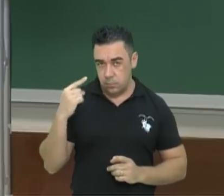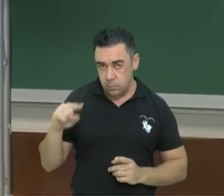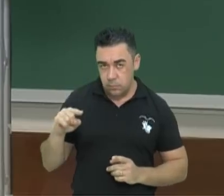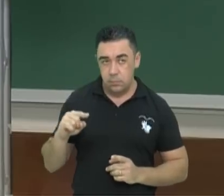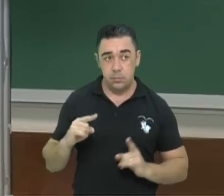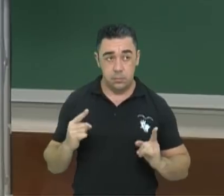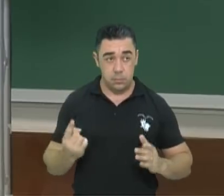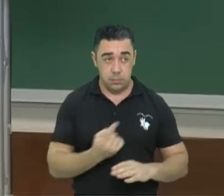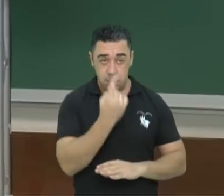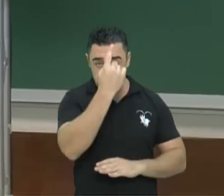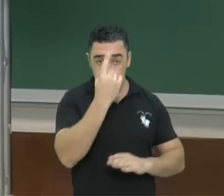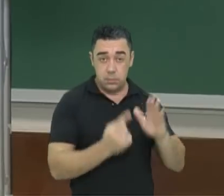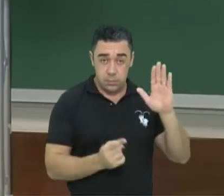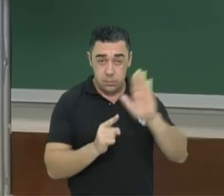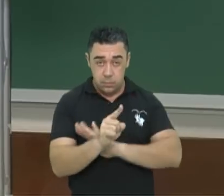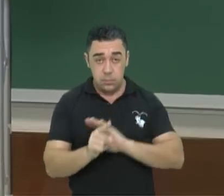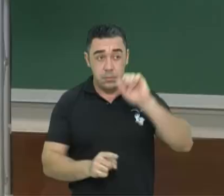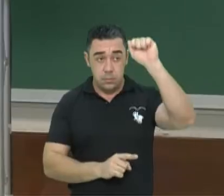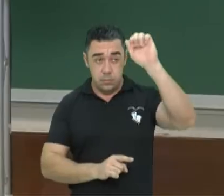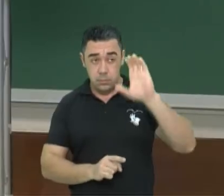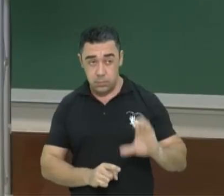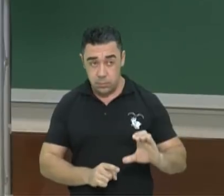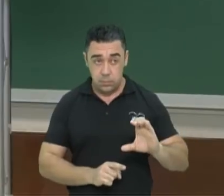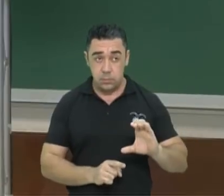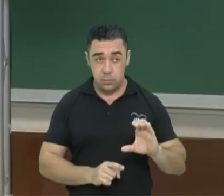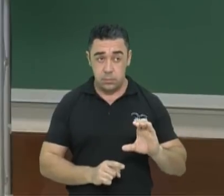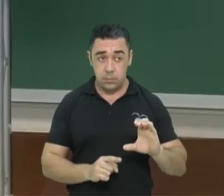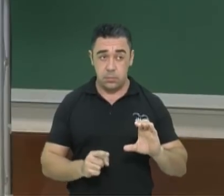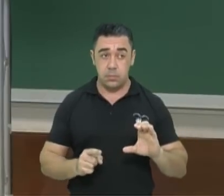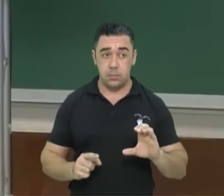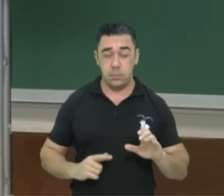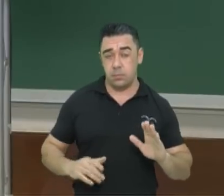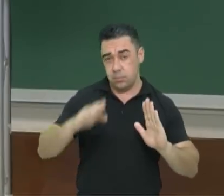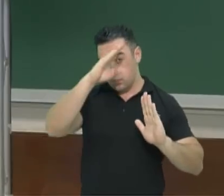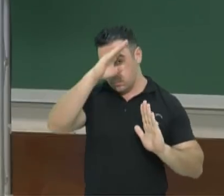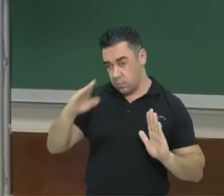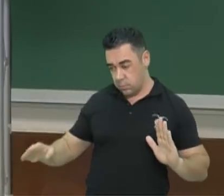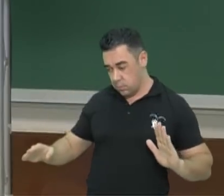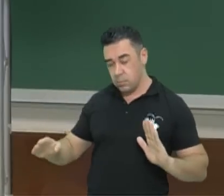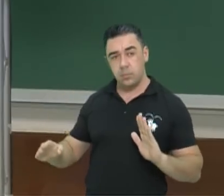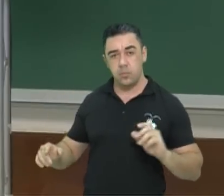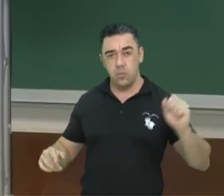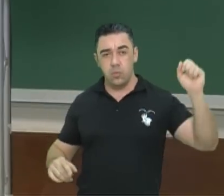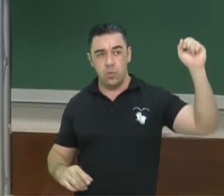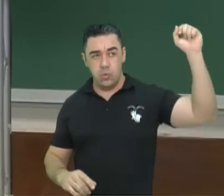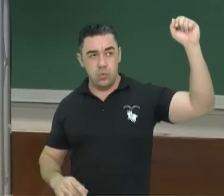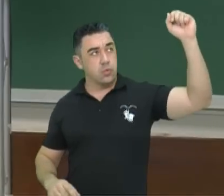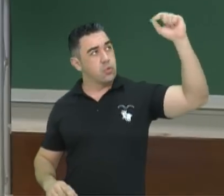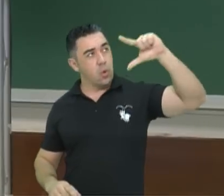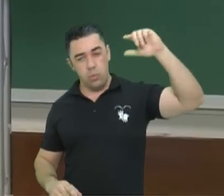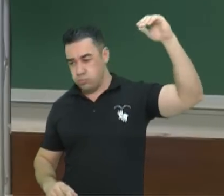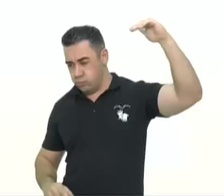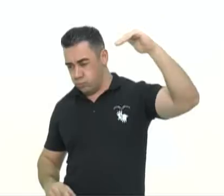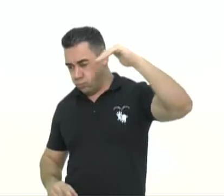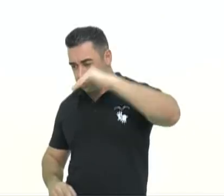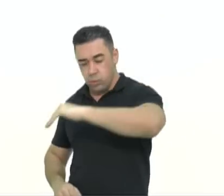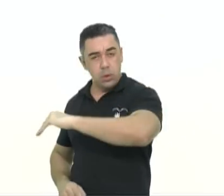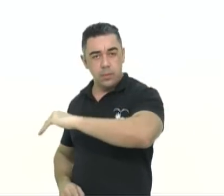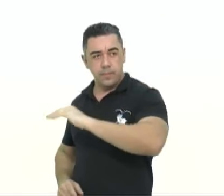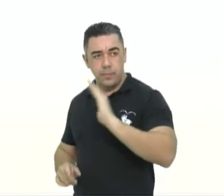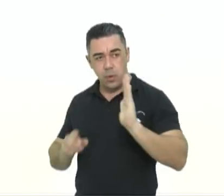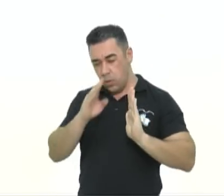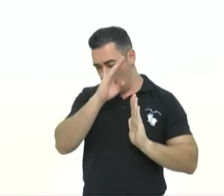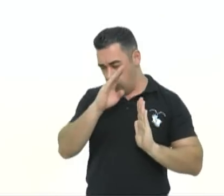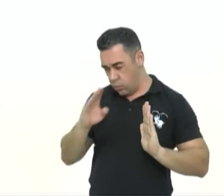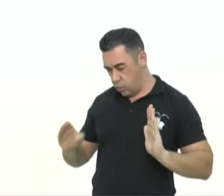essa altura que ele quer, né, o AC. Então, em ambos, né, aqui são os raios solares, eu tenho os